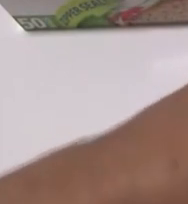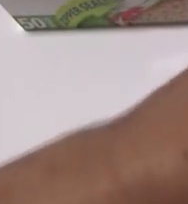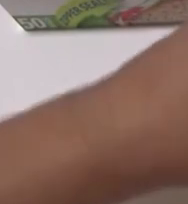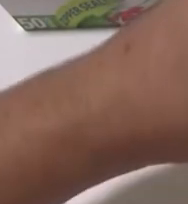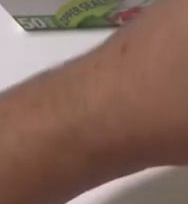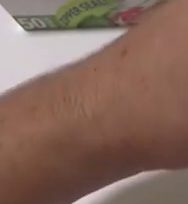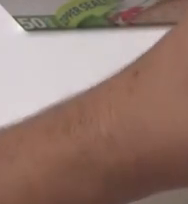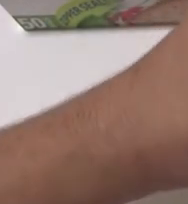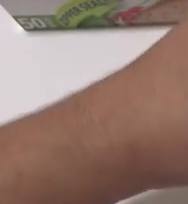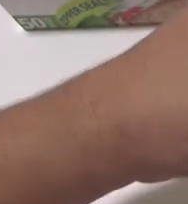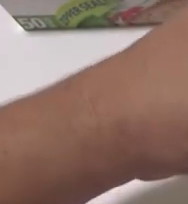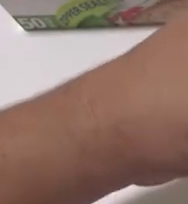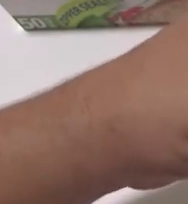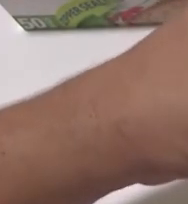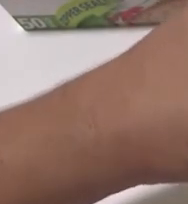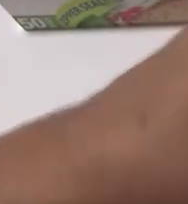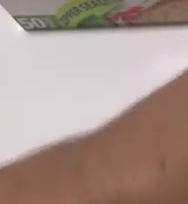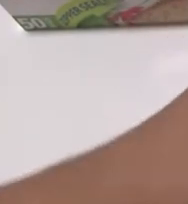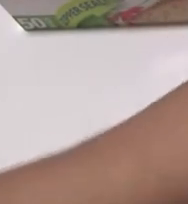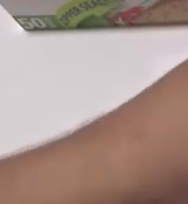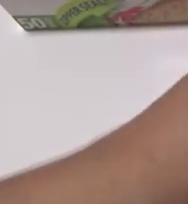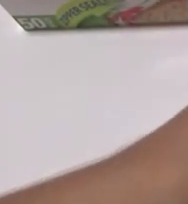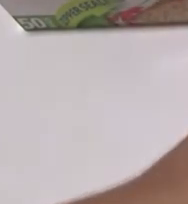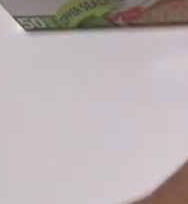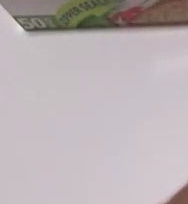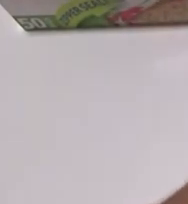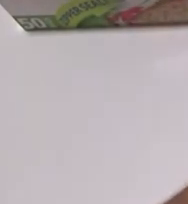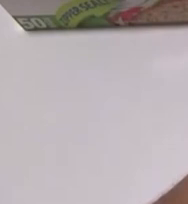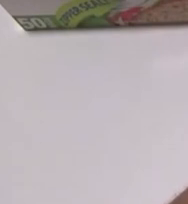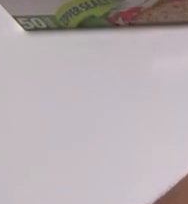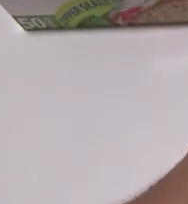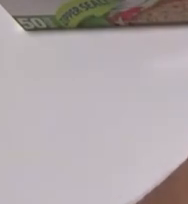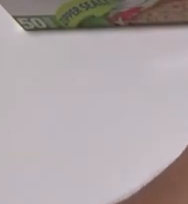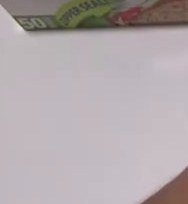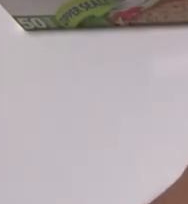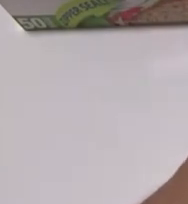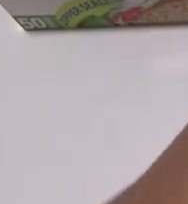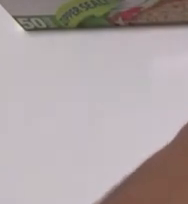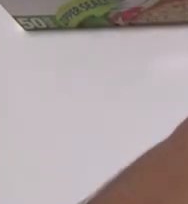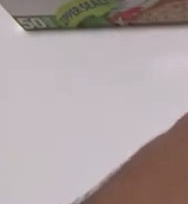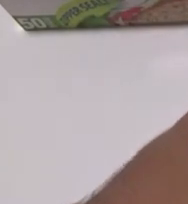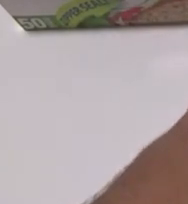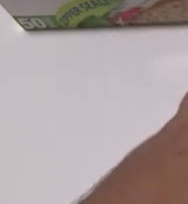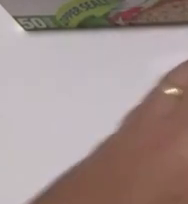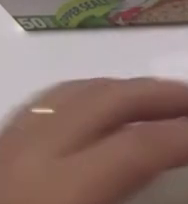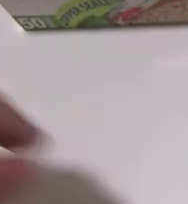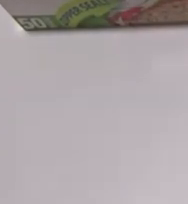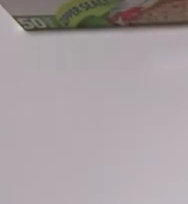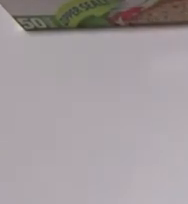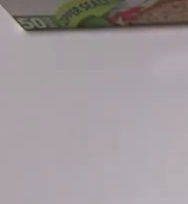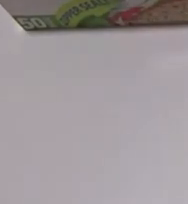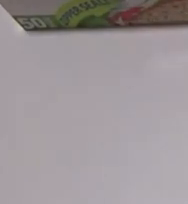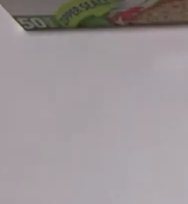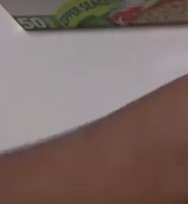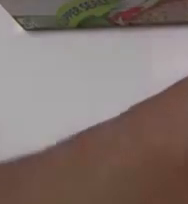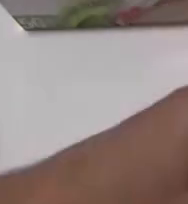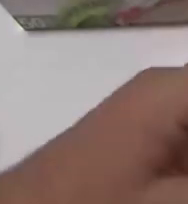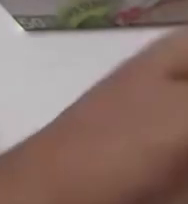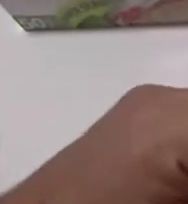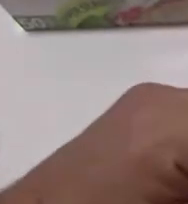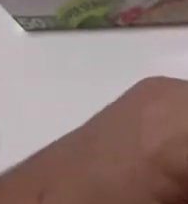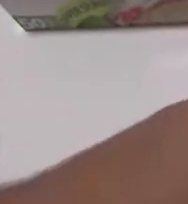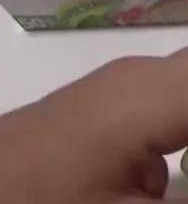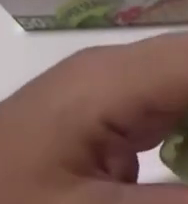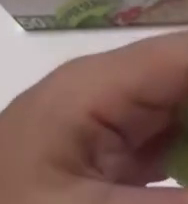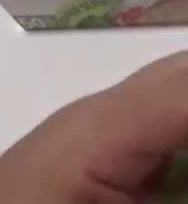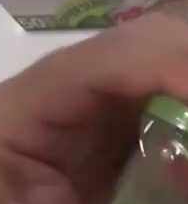e trava o potinho. Agora, para garantir que o potinho fique bem fechado, vamos passar uma fitinha nele também.